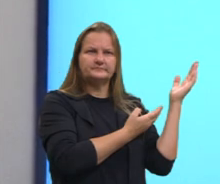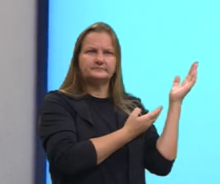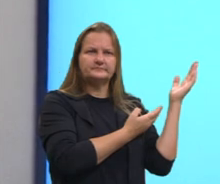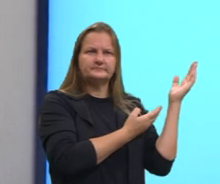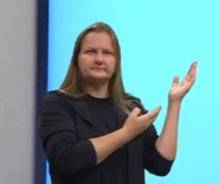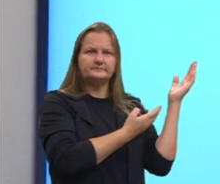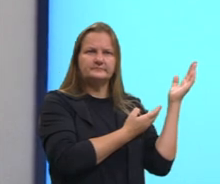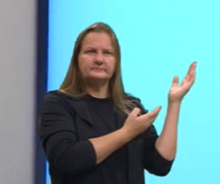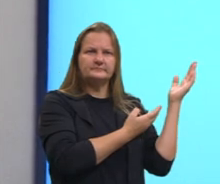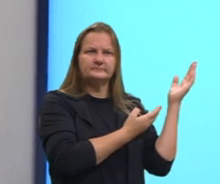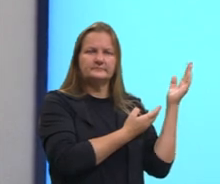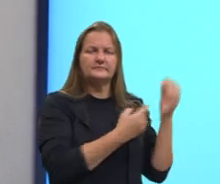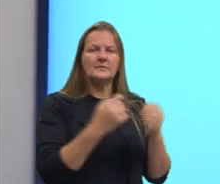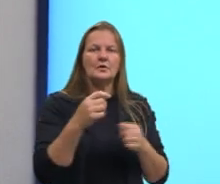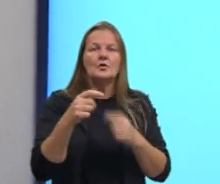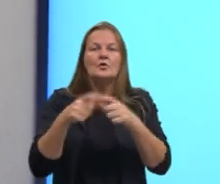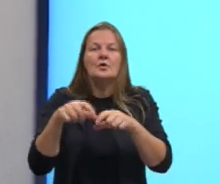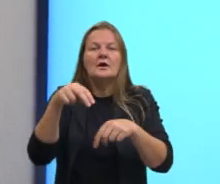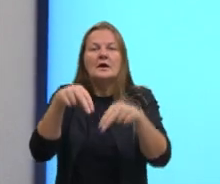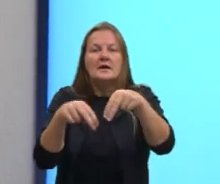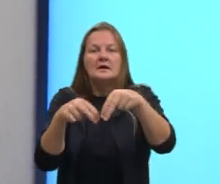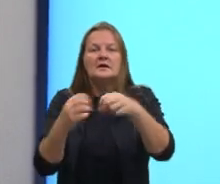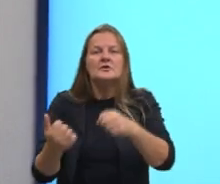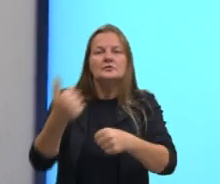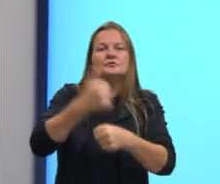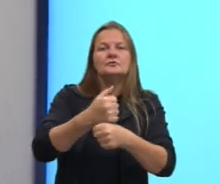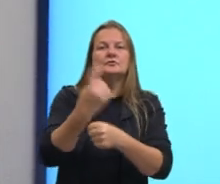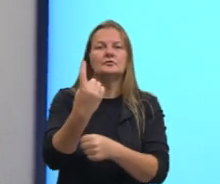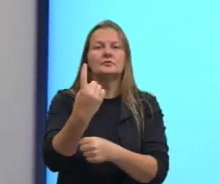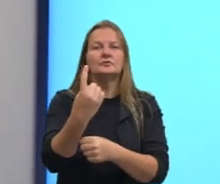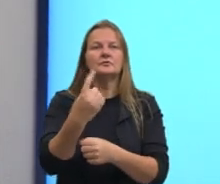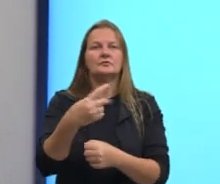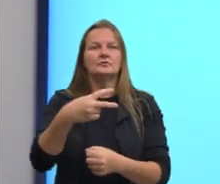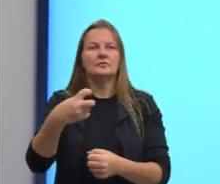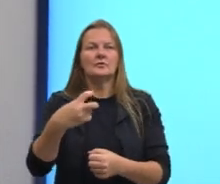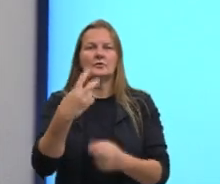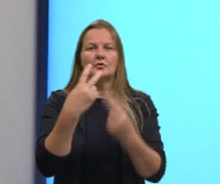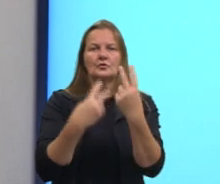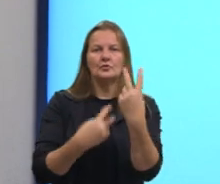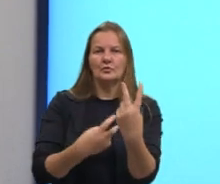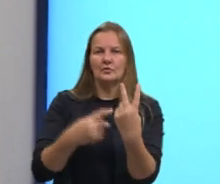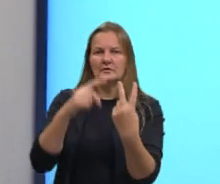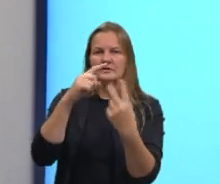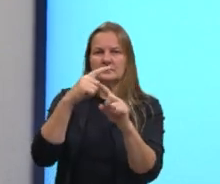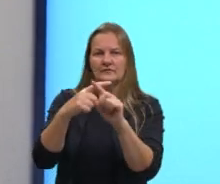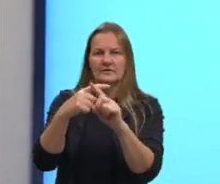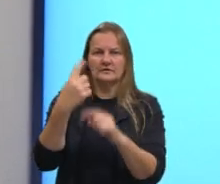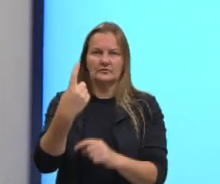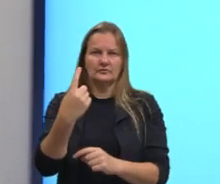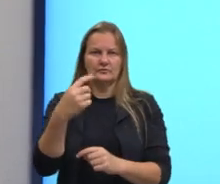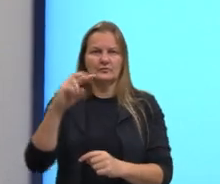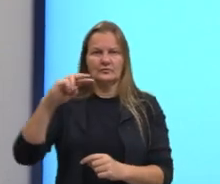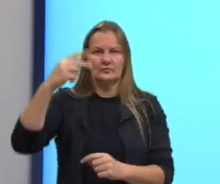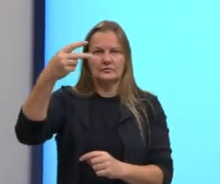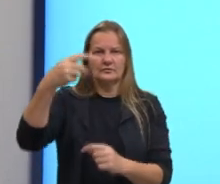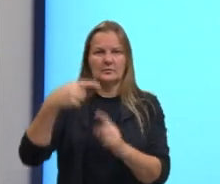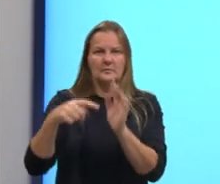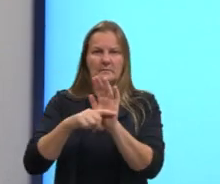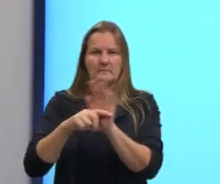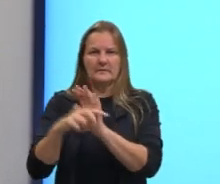é equivale a um no lugar do n então eu coloco um e fica com 2 vezes 1 ao quadrado menos 1